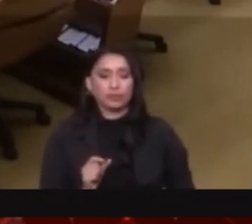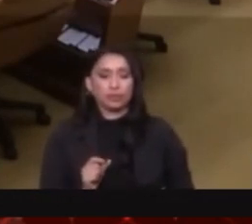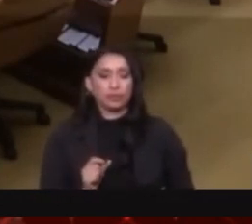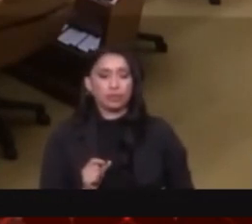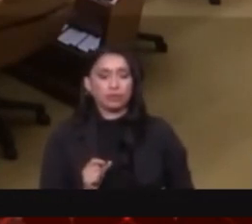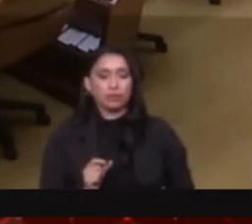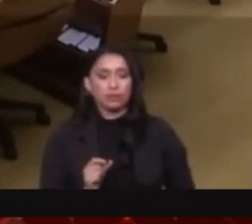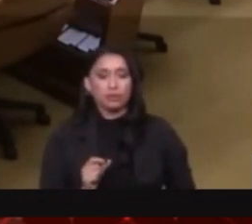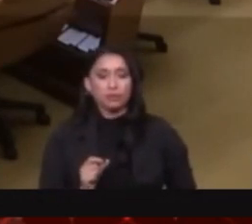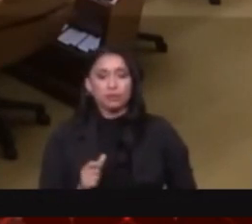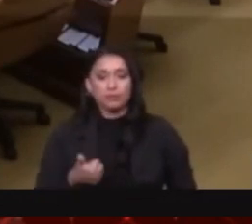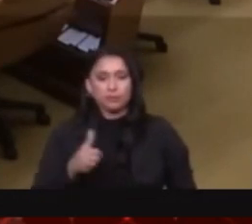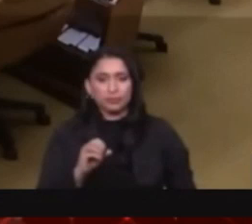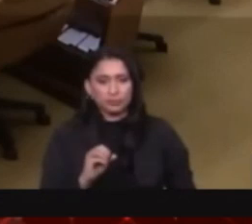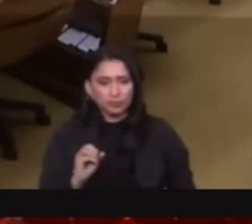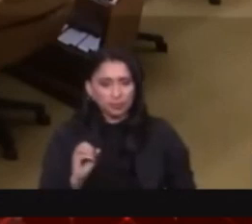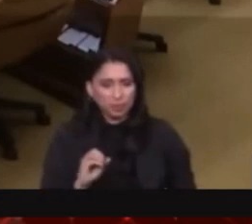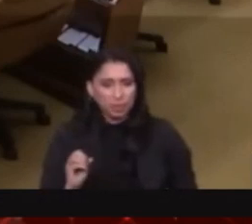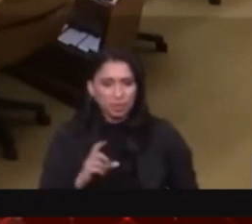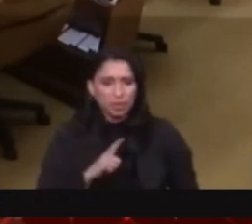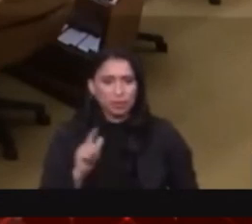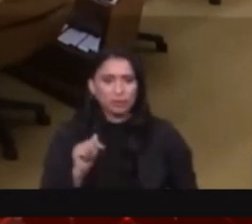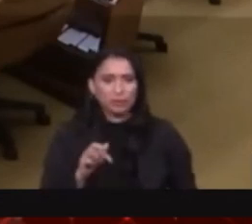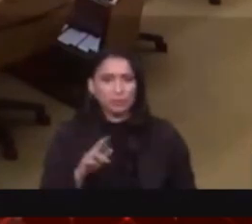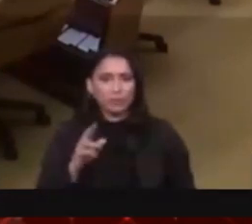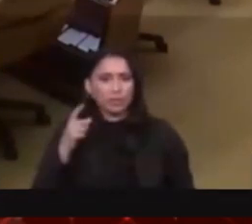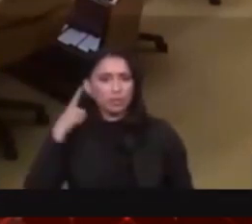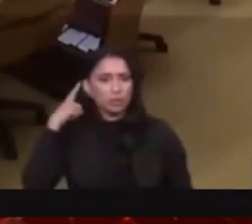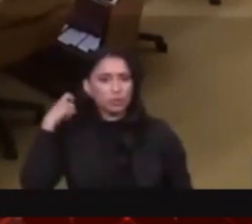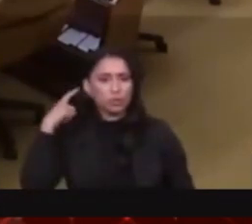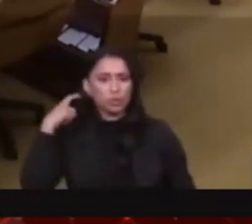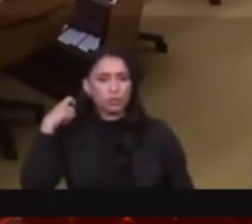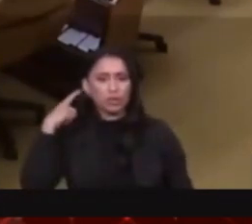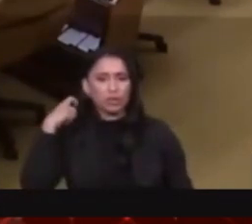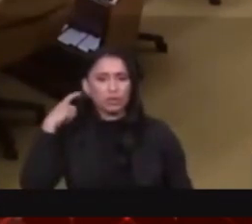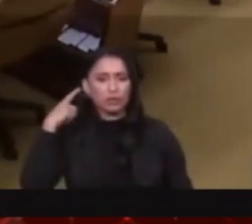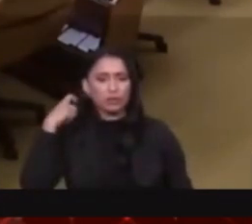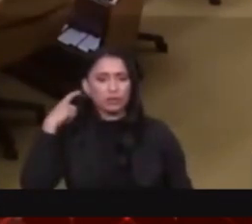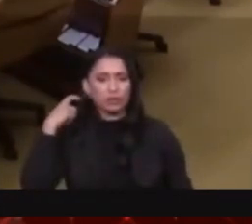Porque com Sem isso, nenhuma. 100 com C, 100 gramas.